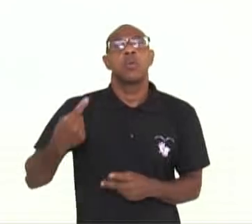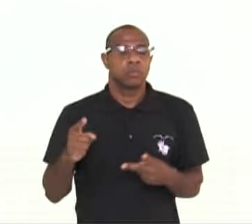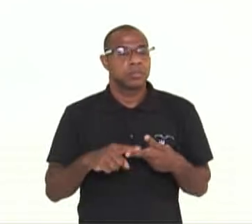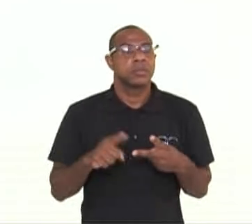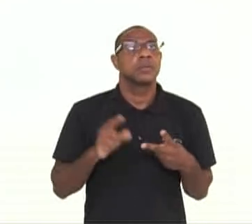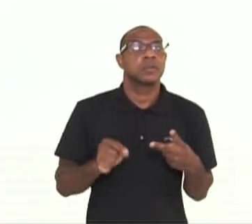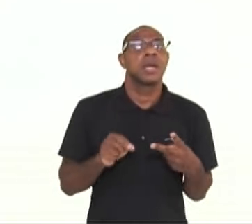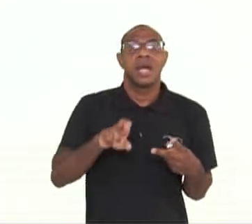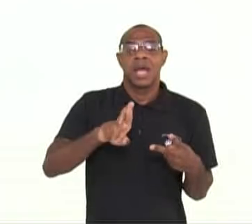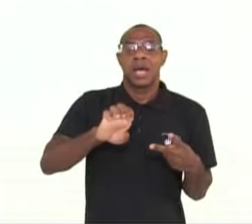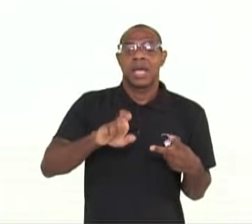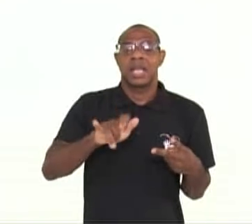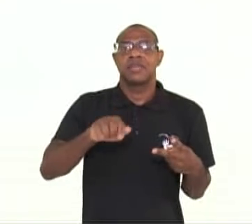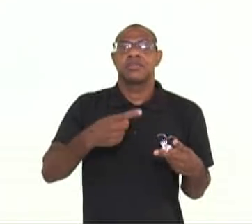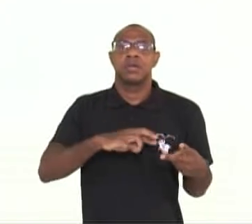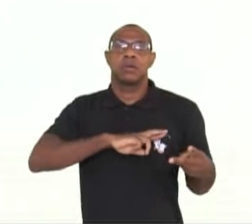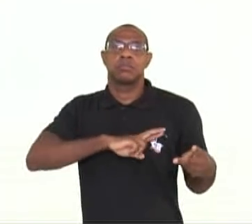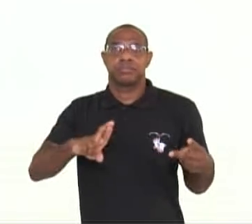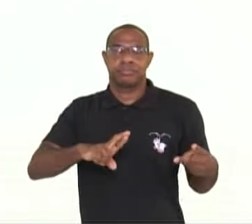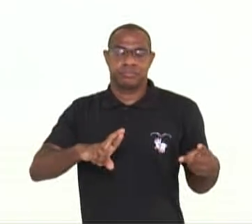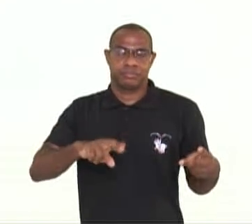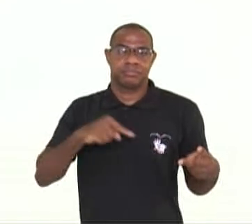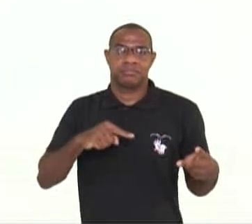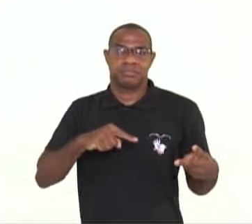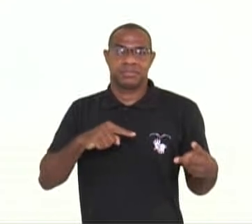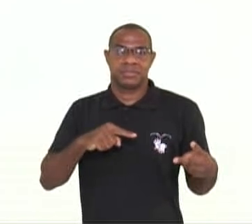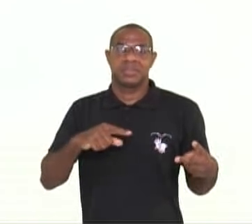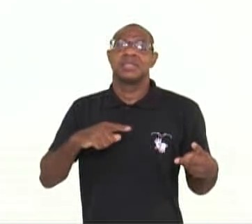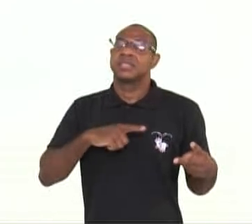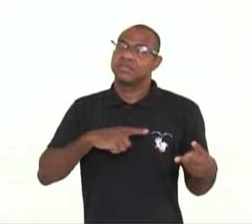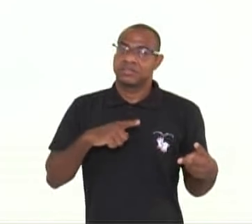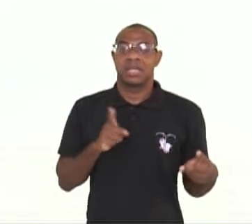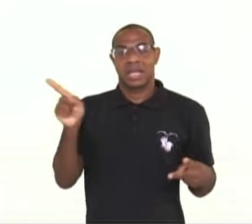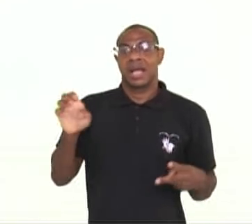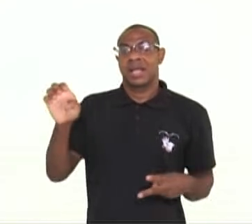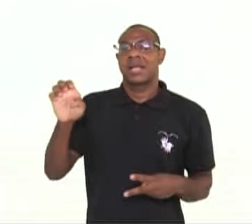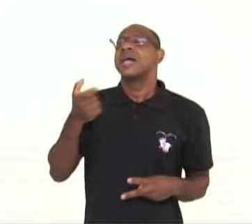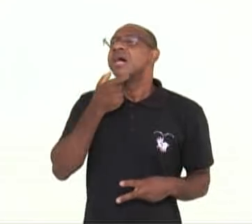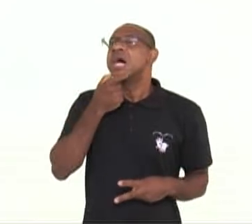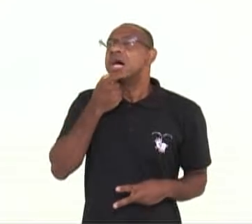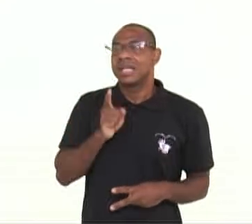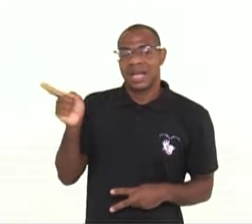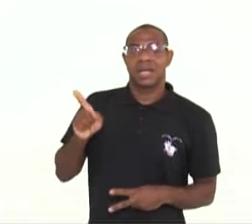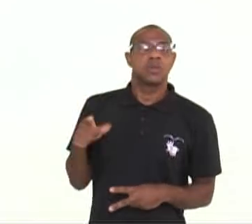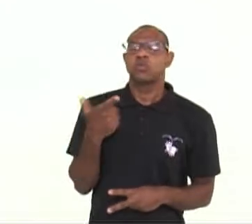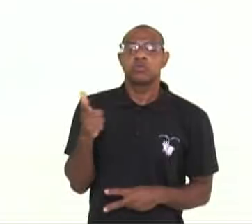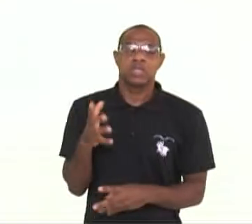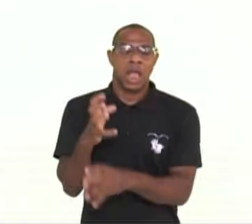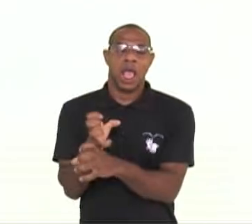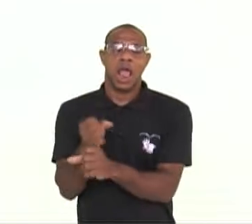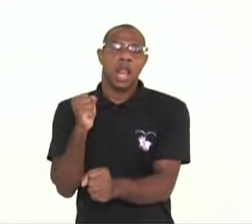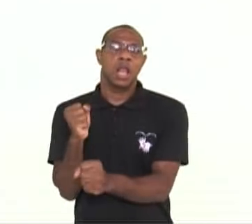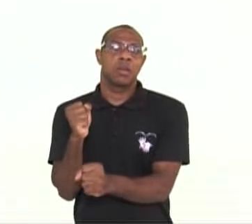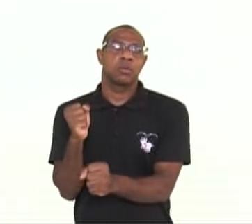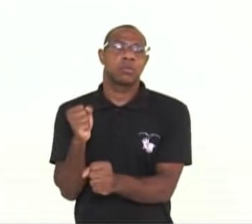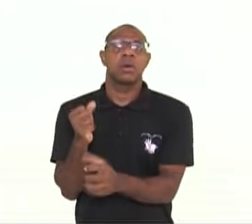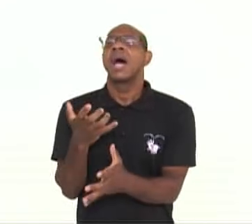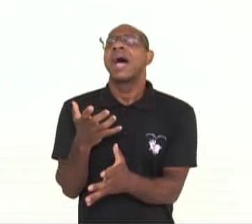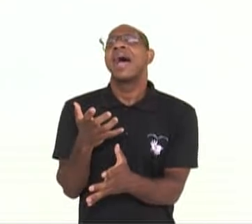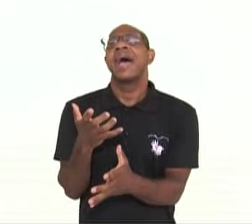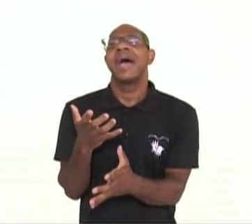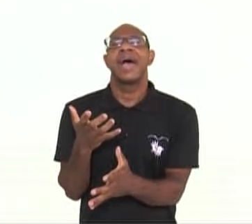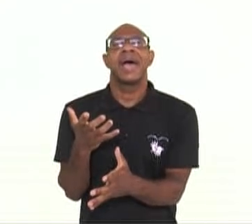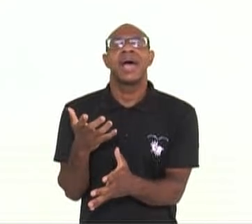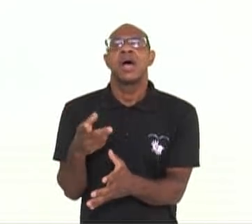a religião ou o puritanismo praticado na Inglaterra não condenava o lucro. Então, incentivava